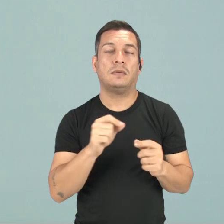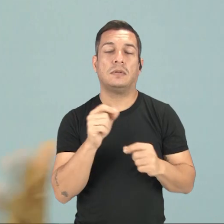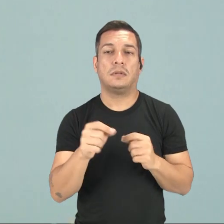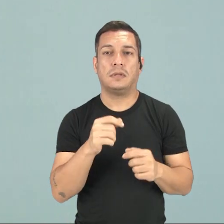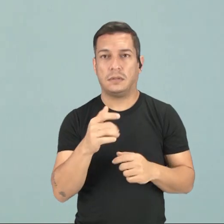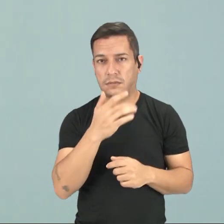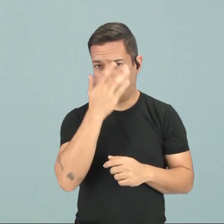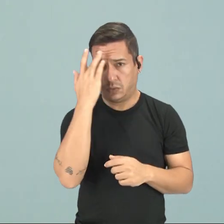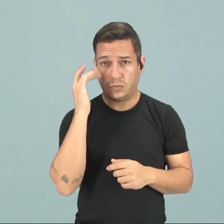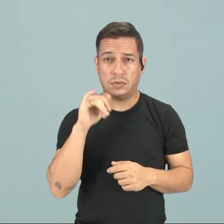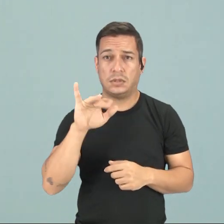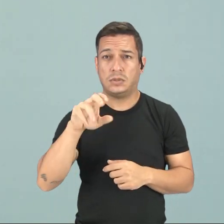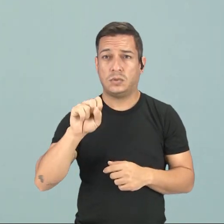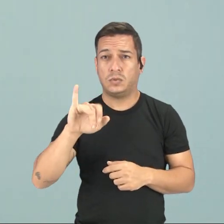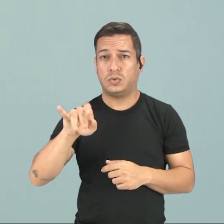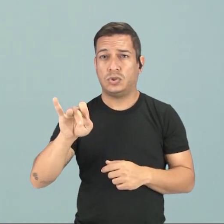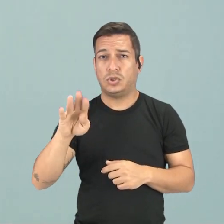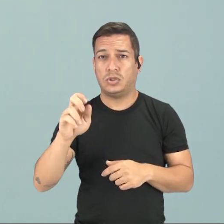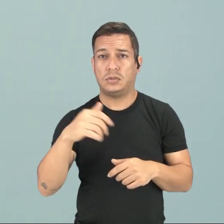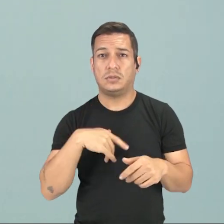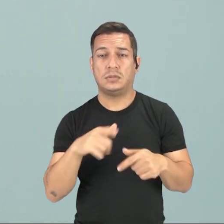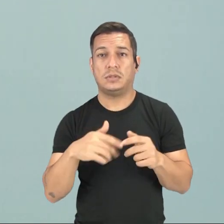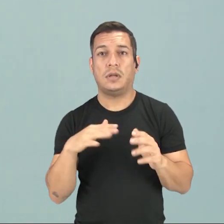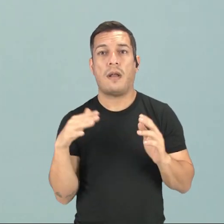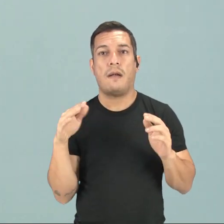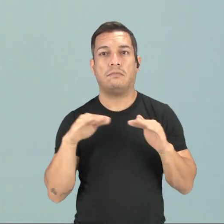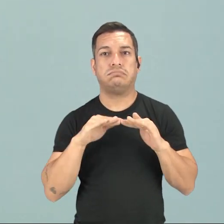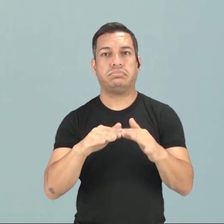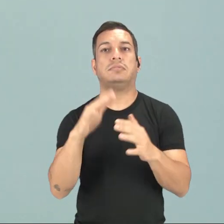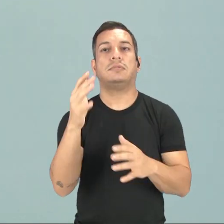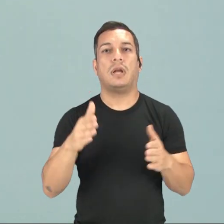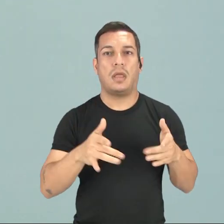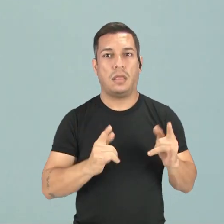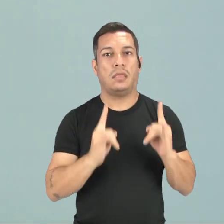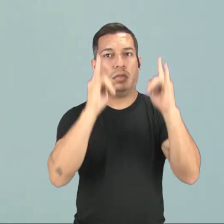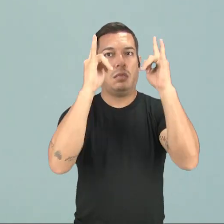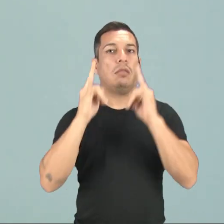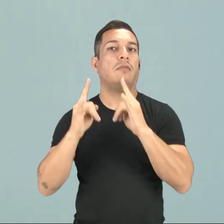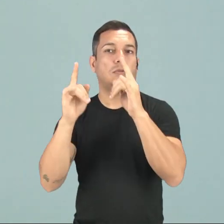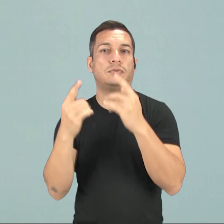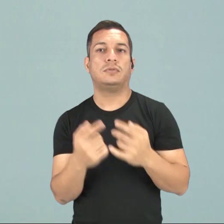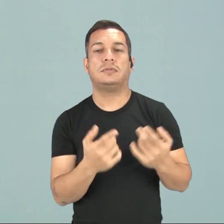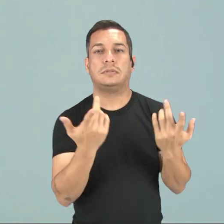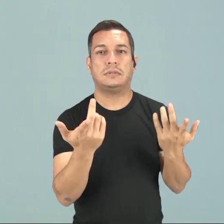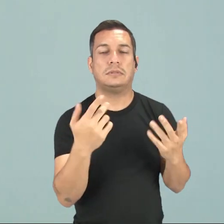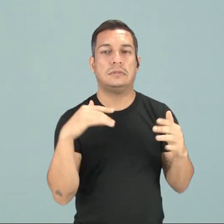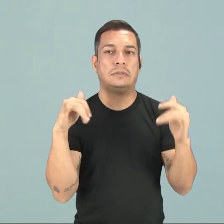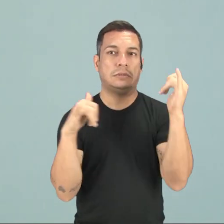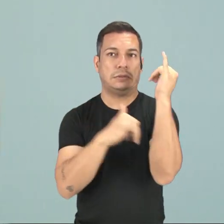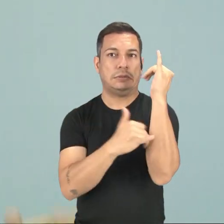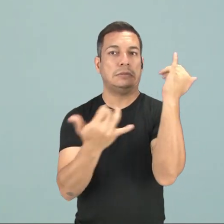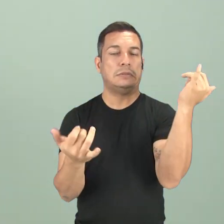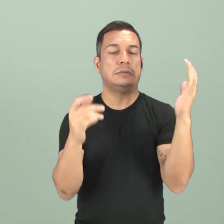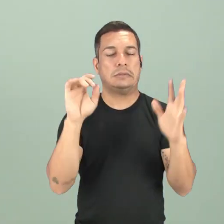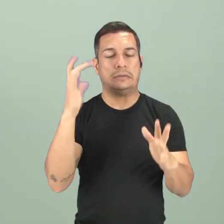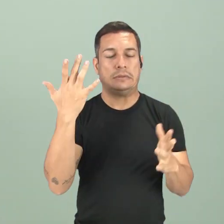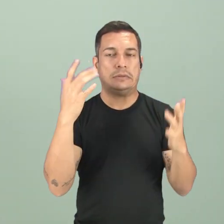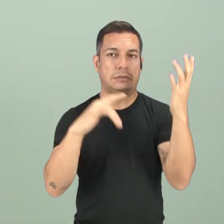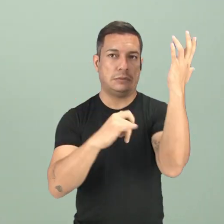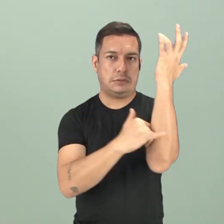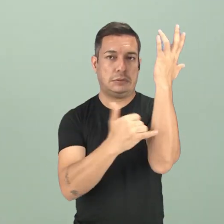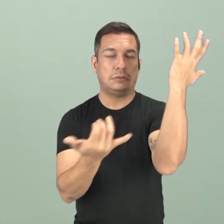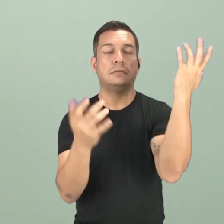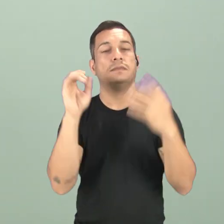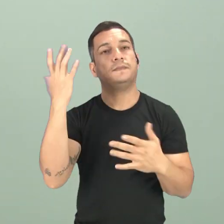insurgentes que, segundo eles, atacaram as Torres Gêmeas. Então, uma outra maneira importante, essa